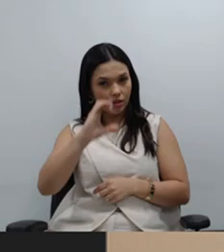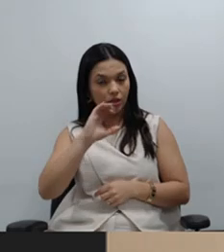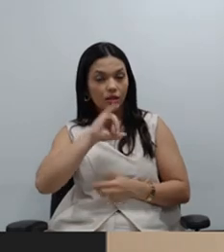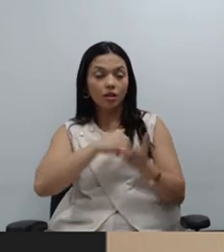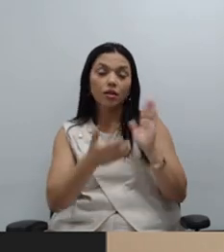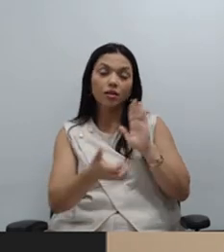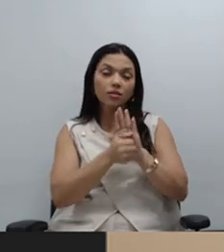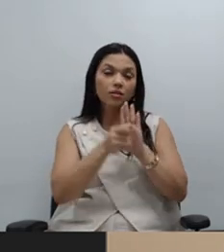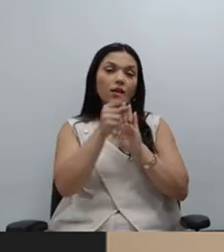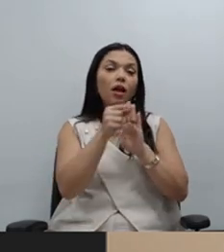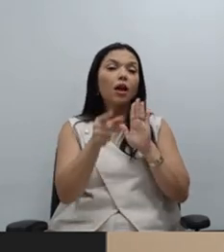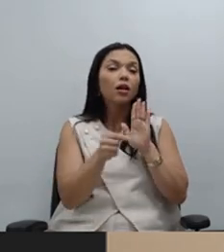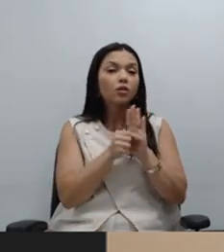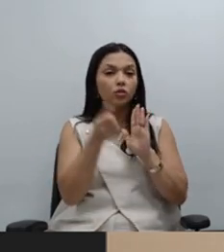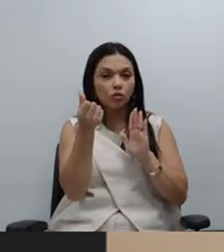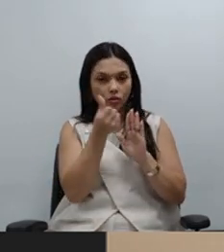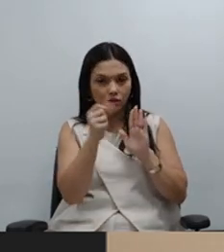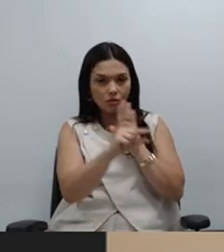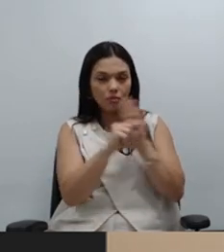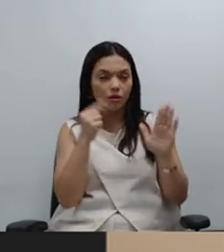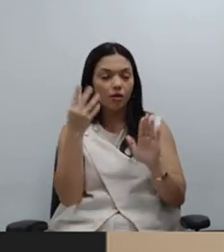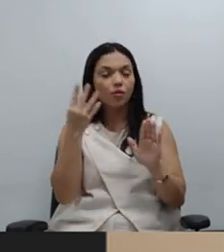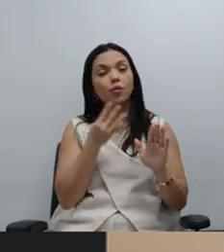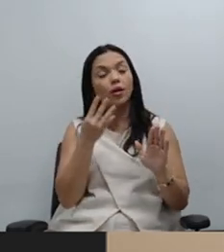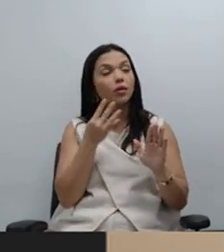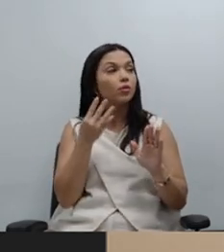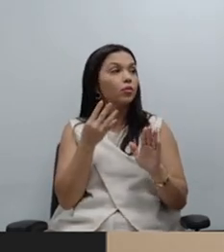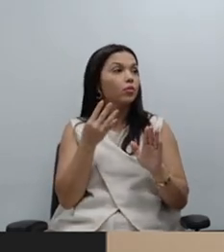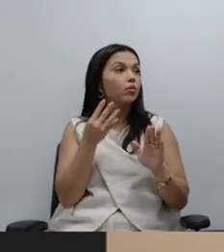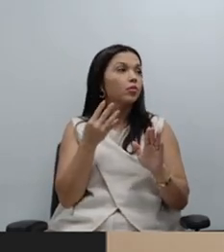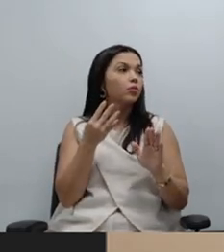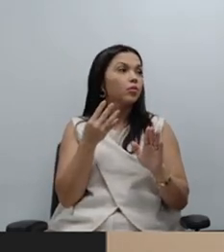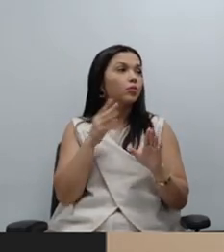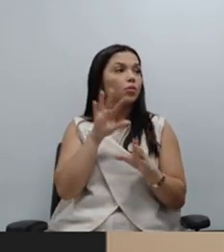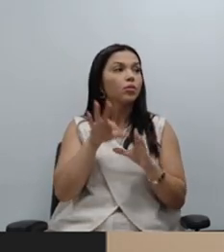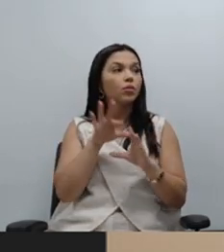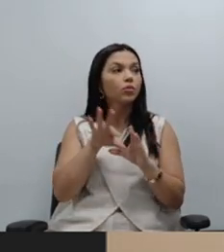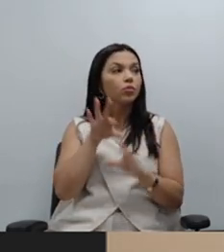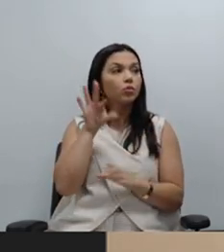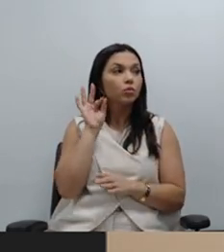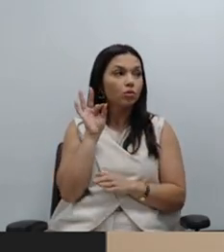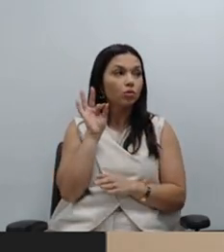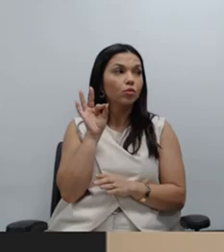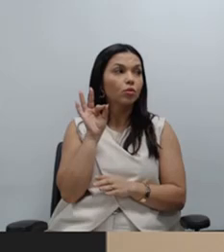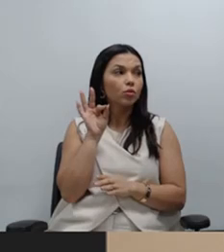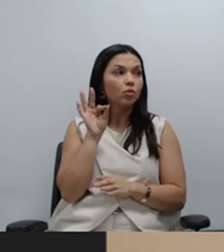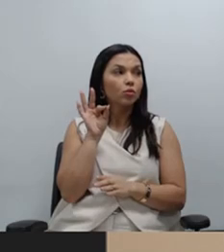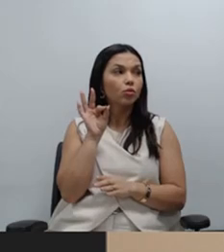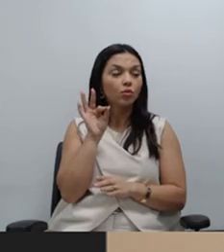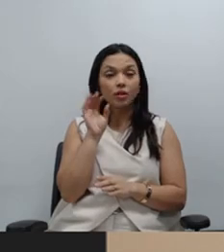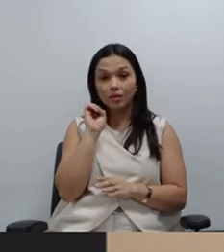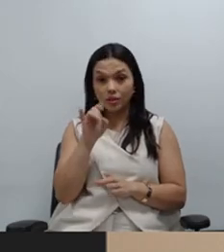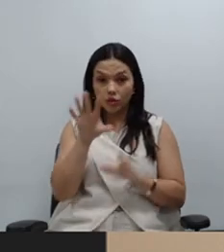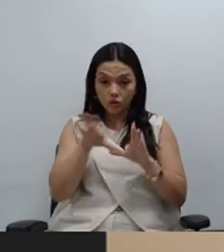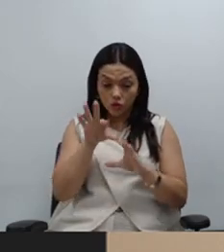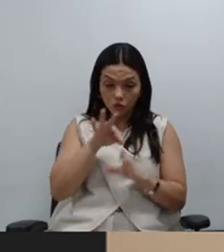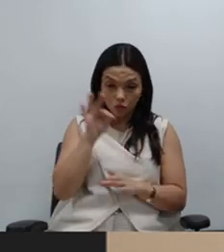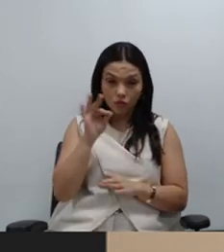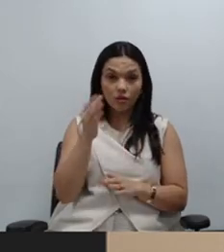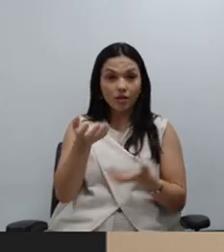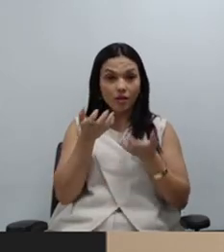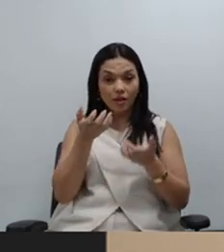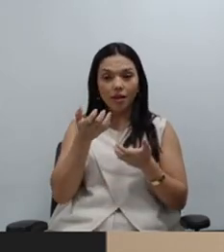artigo 6º, parágrafo 4º, o sorteio Caso um sorteado tenha se interessado por